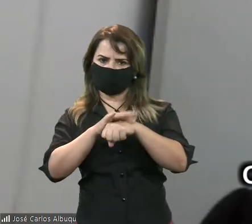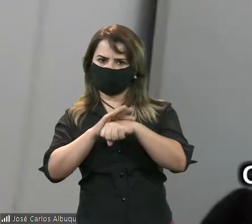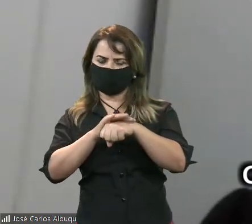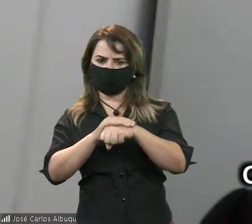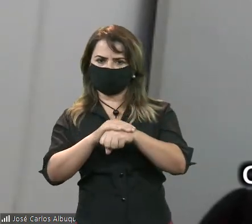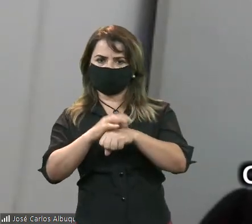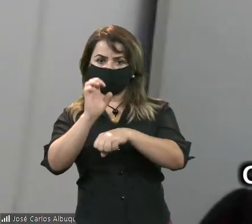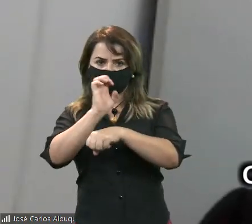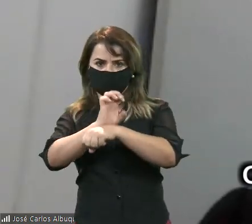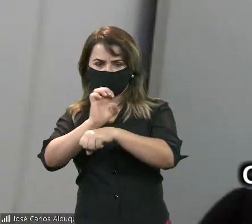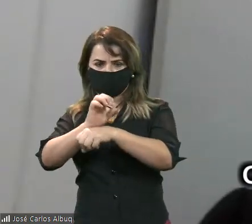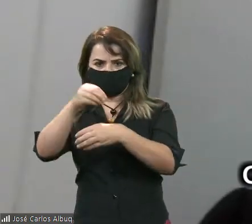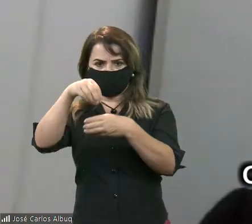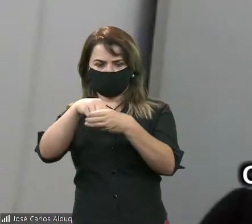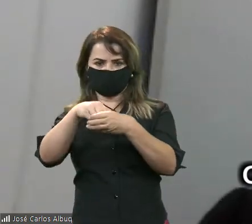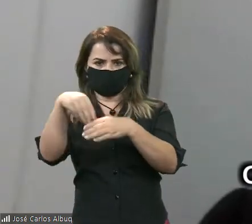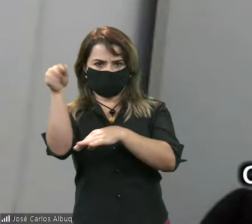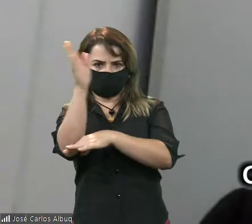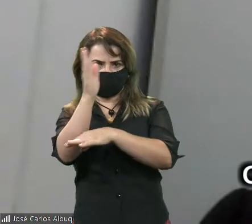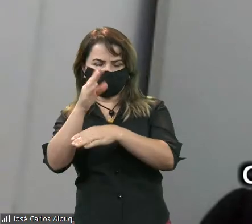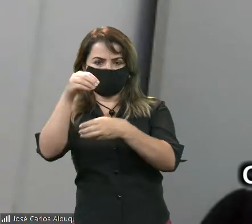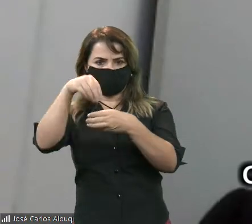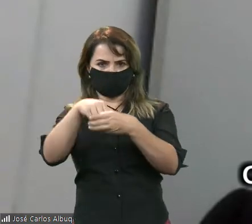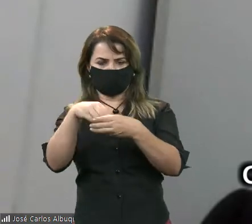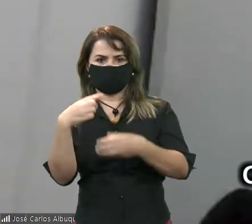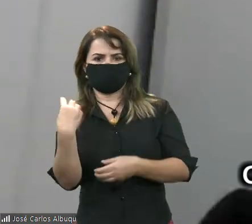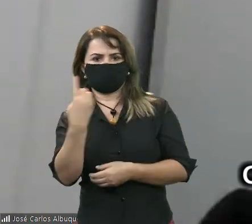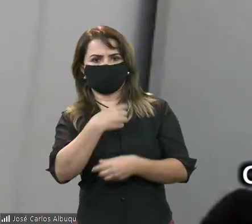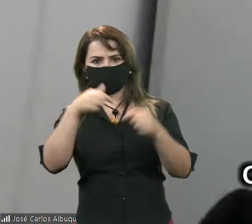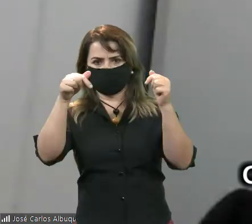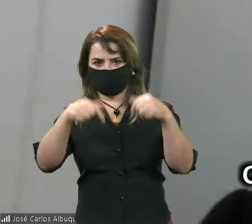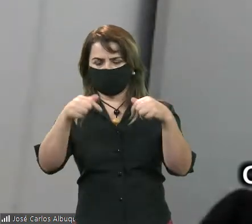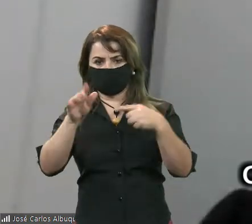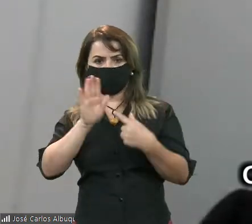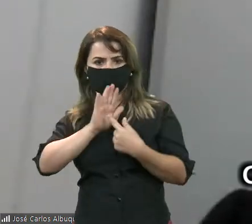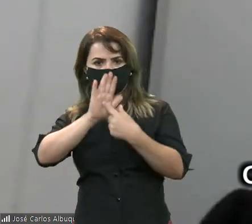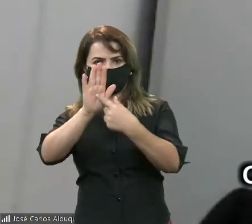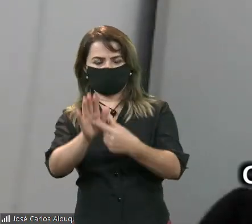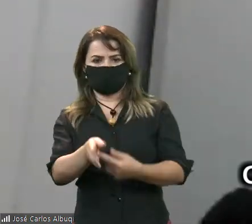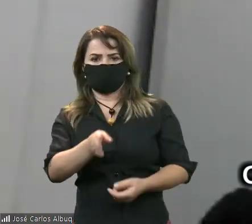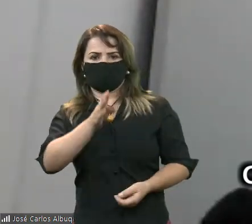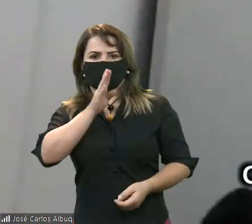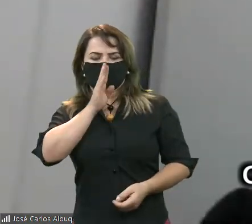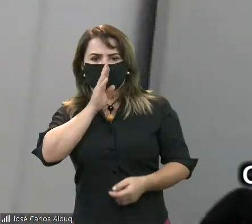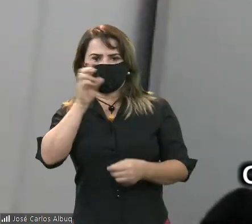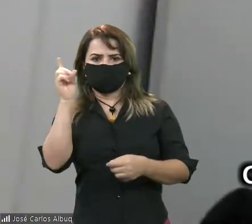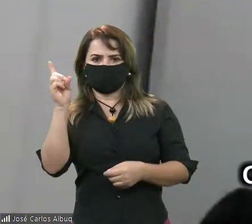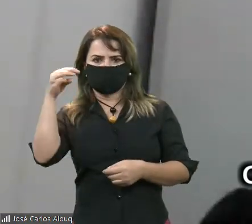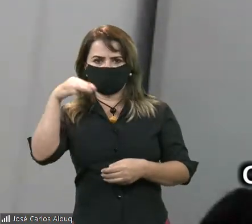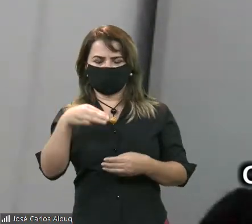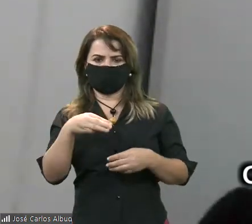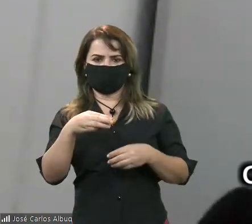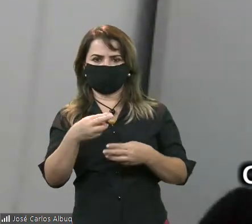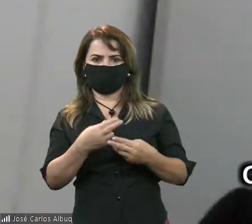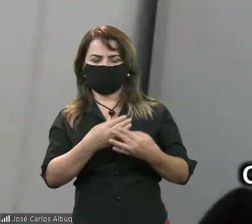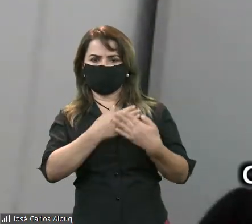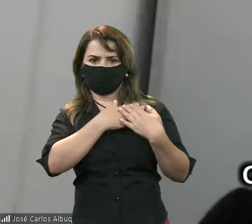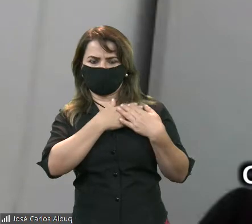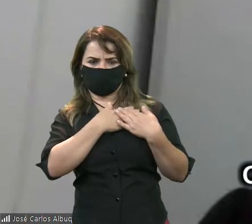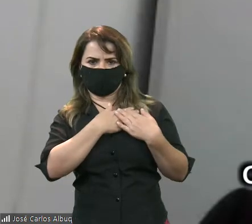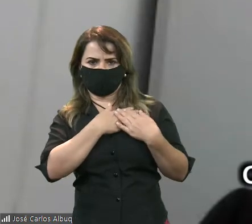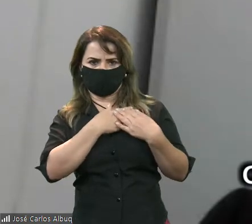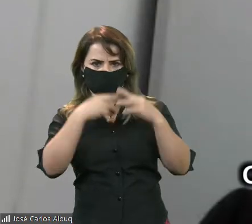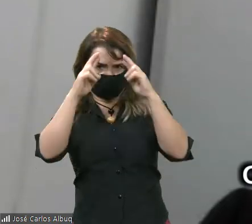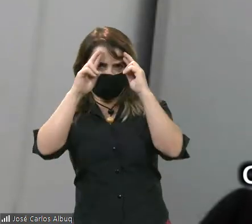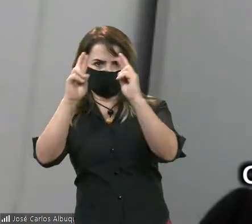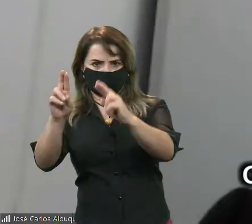e no nosso Brasil, que essa casa pudesse estar registrando um minuto de silêncio, e logicamente todos de pé, de cabeça